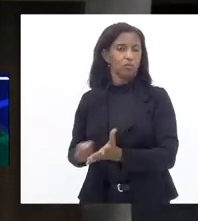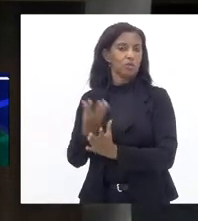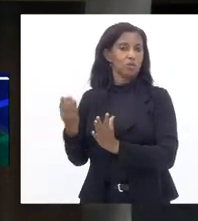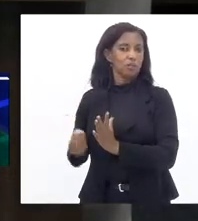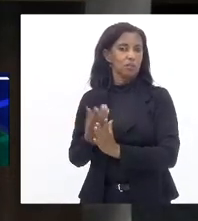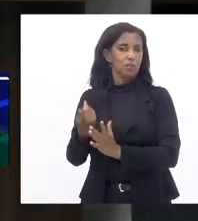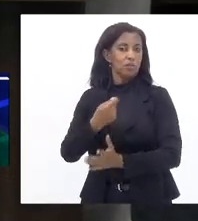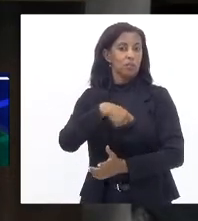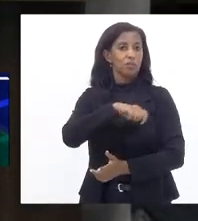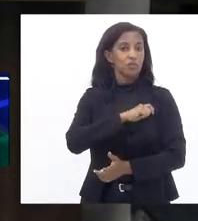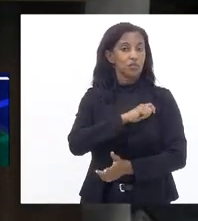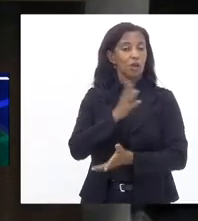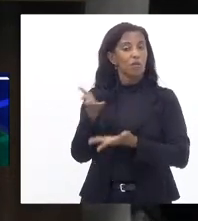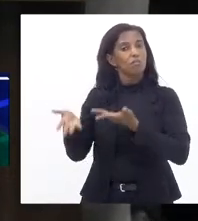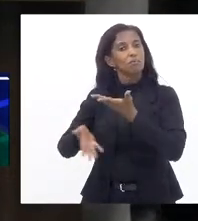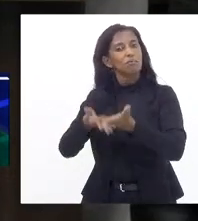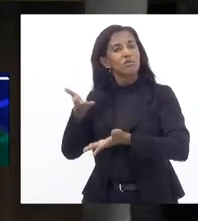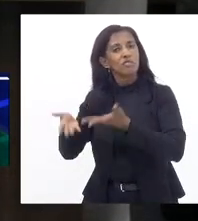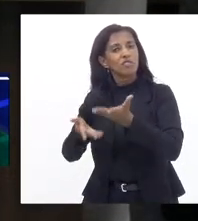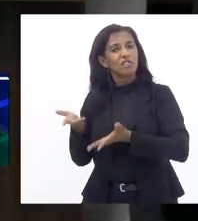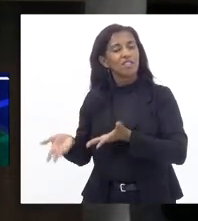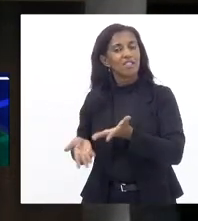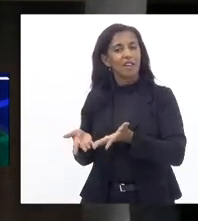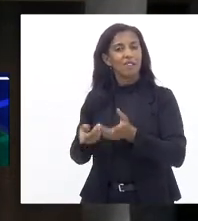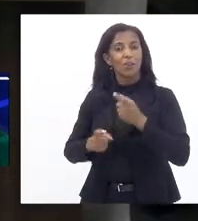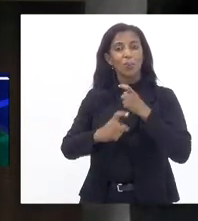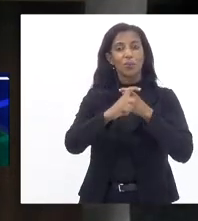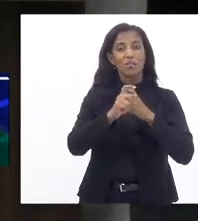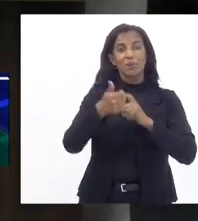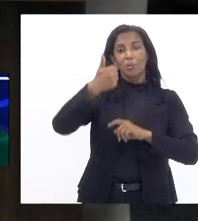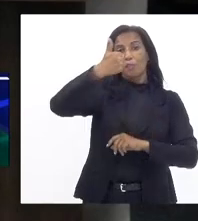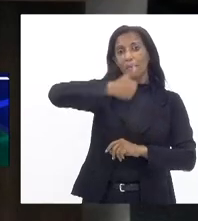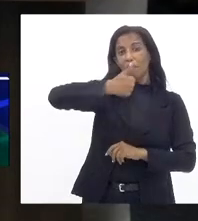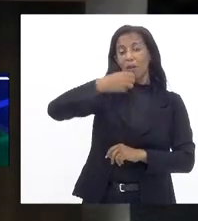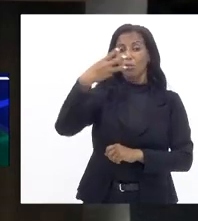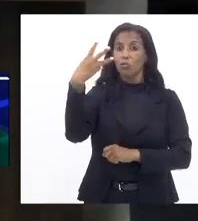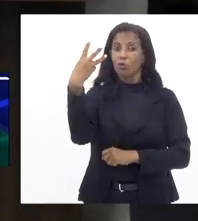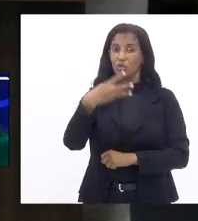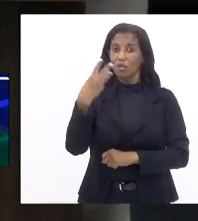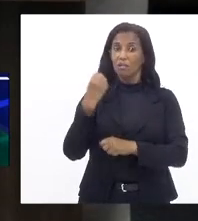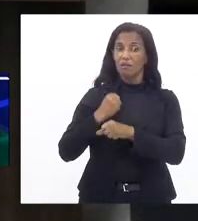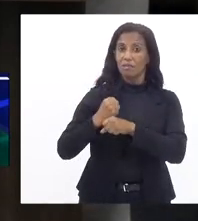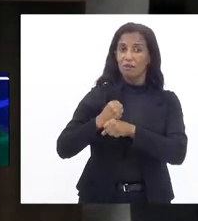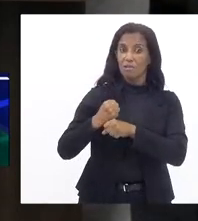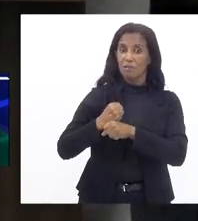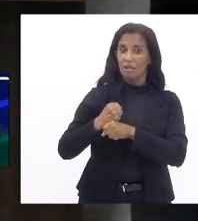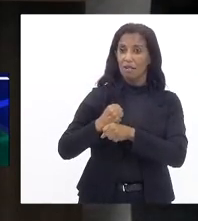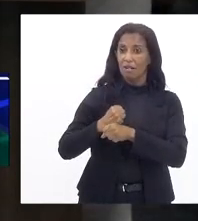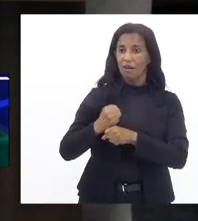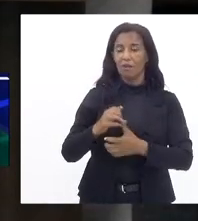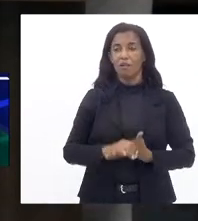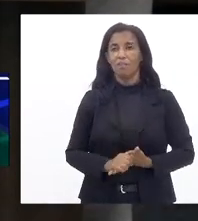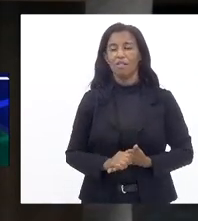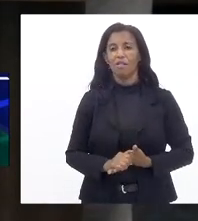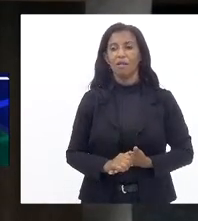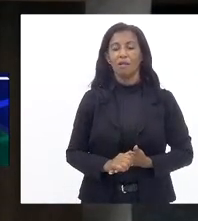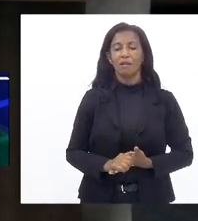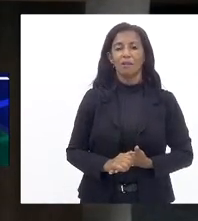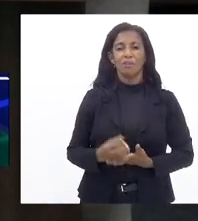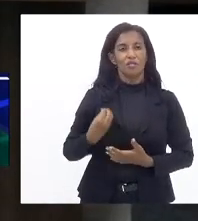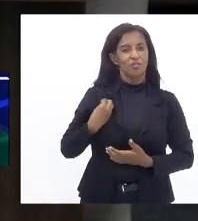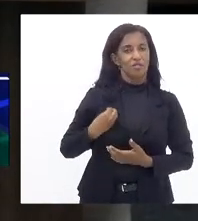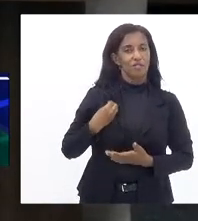fiscais de que trata o inciso primeiro, nos três anos, nos três primeiros anos de vigência do